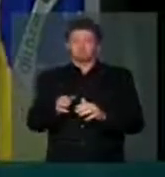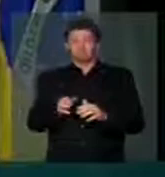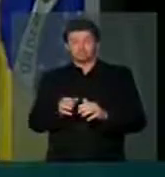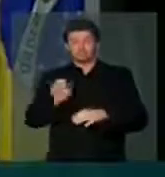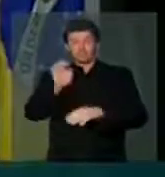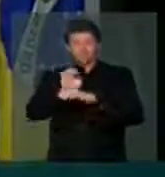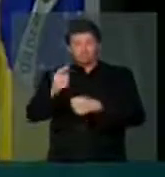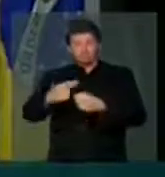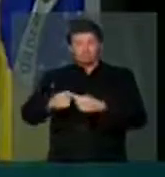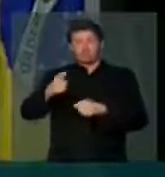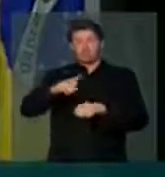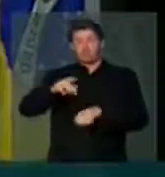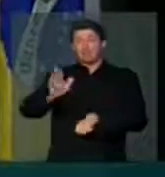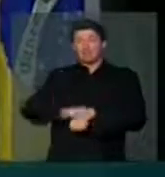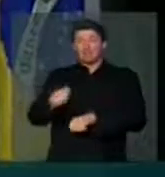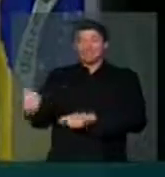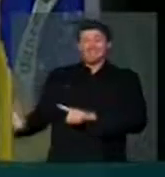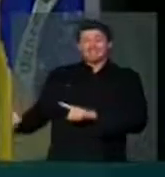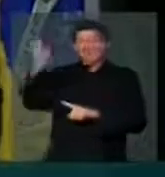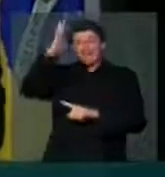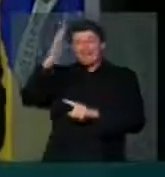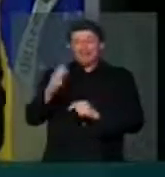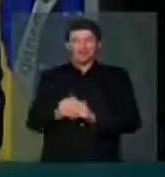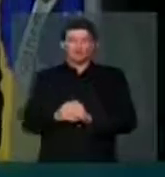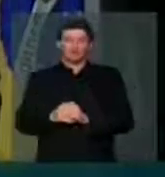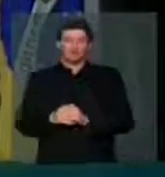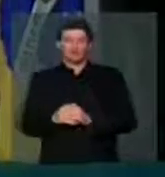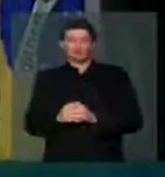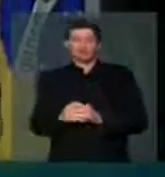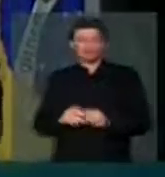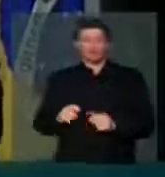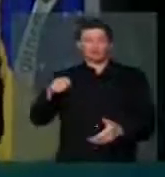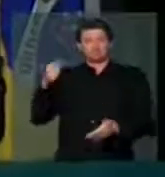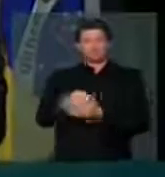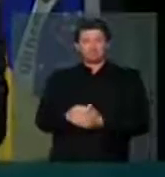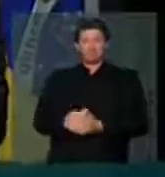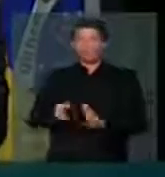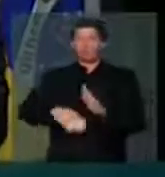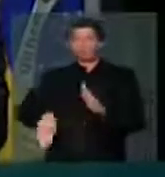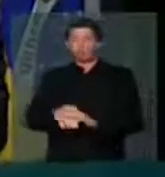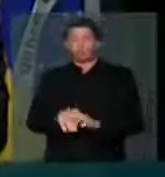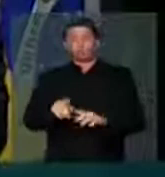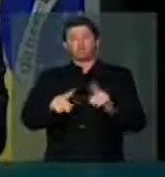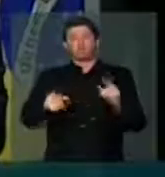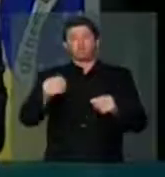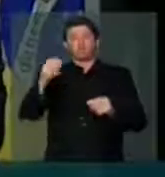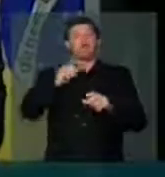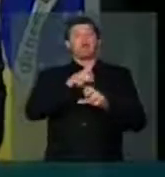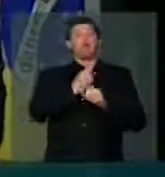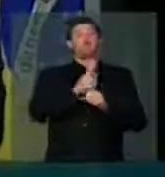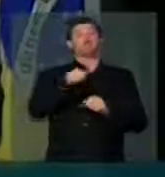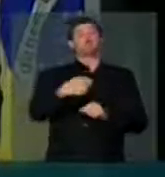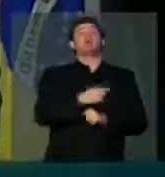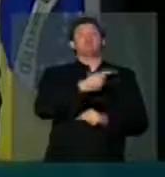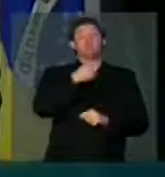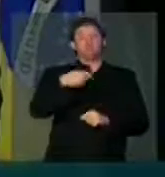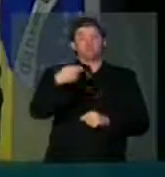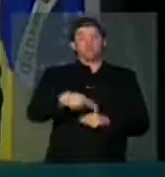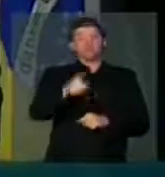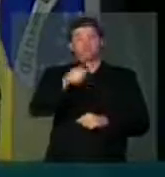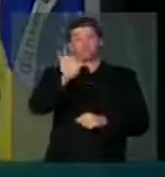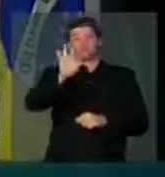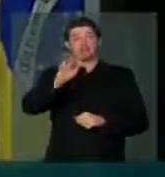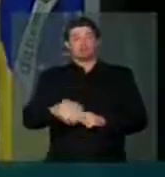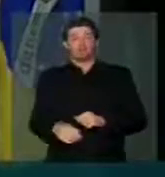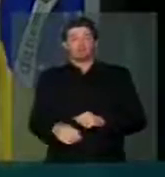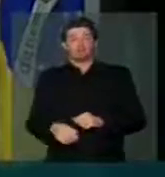os estados e municípios, obrigando esses entes a pagar a conta que é da União. Quem depende do SUS